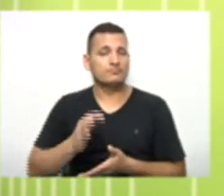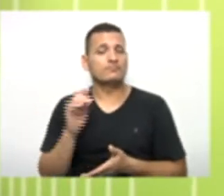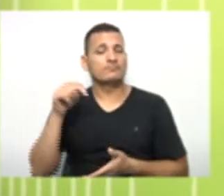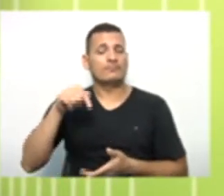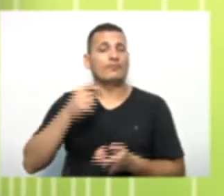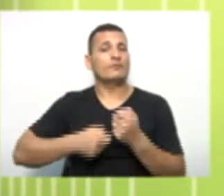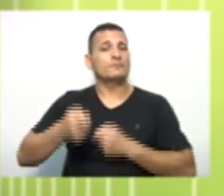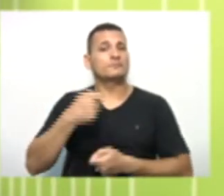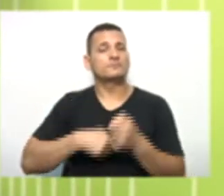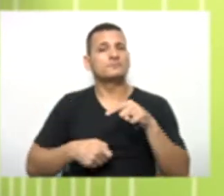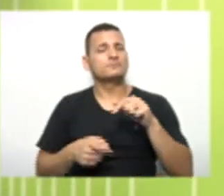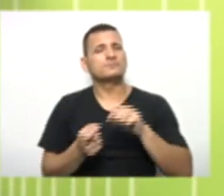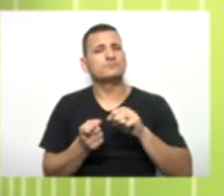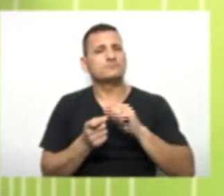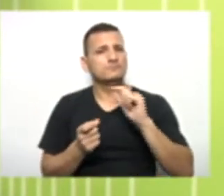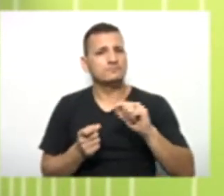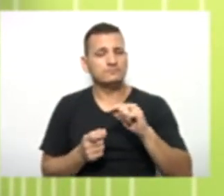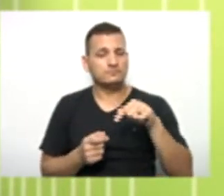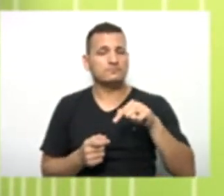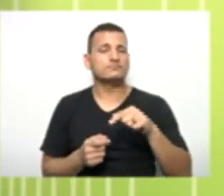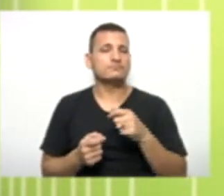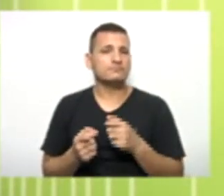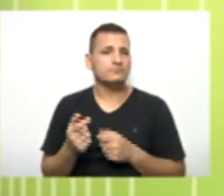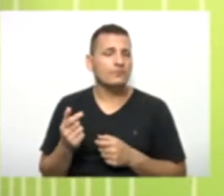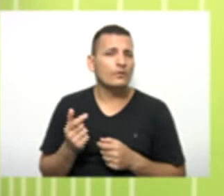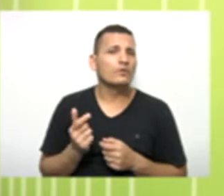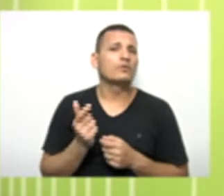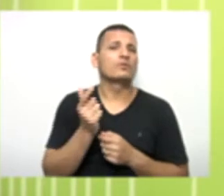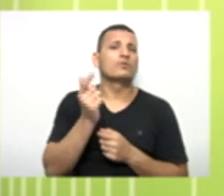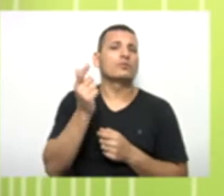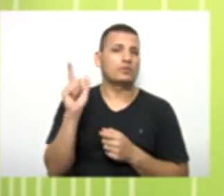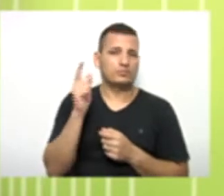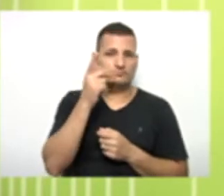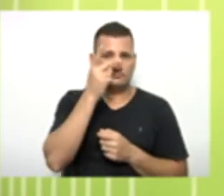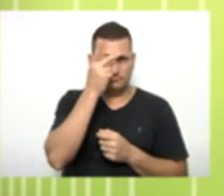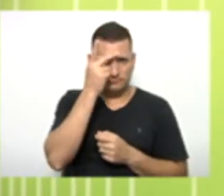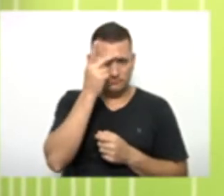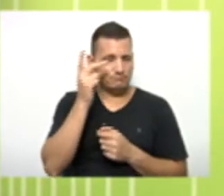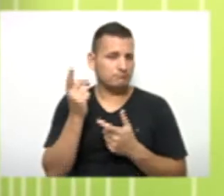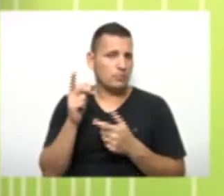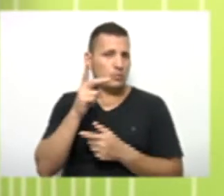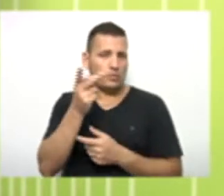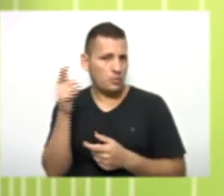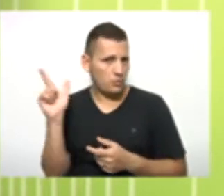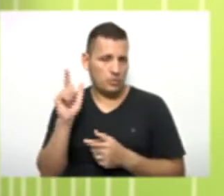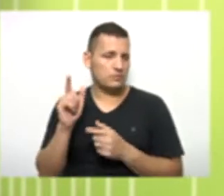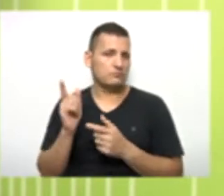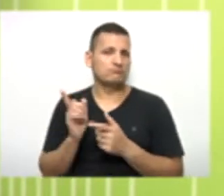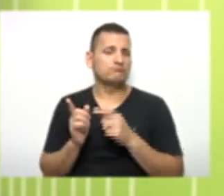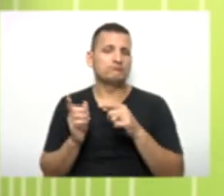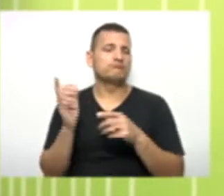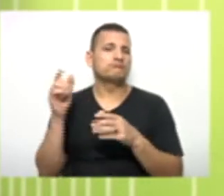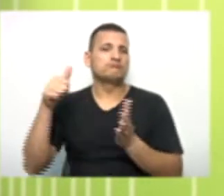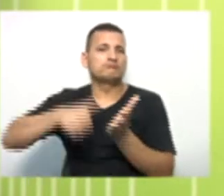faz? Ela busca terceiros que não fazem parte da cooperativa para conseguir esse